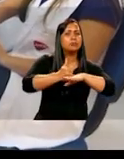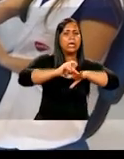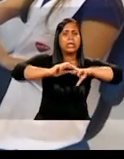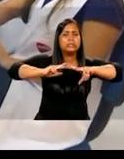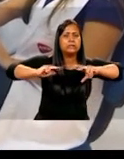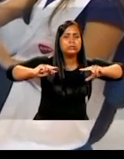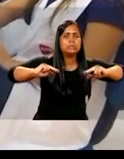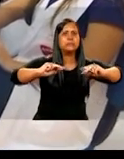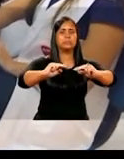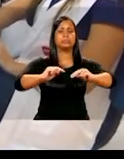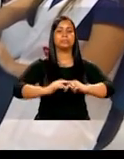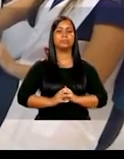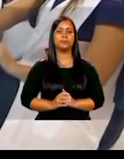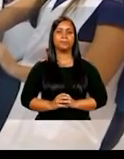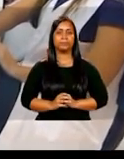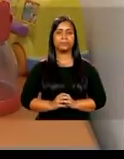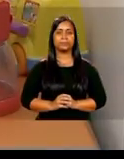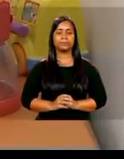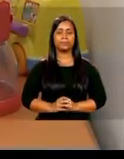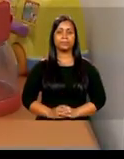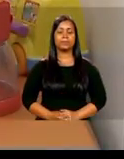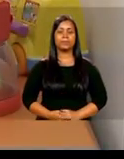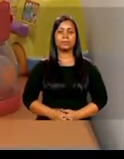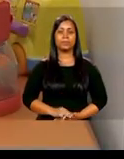profissionais de diversas especialidades.